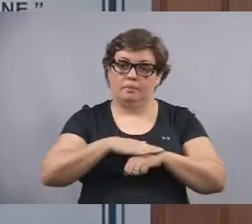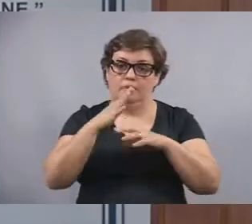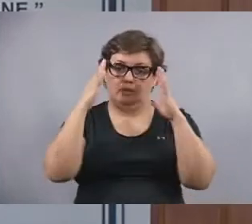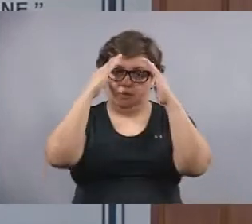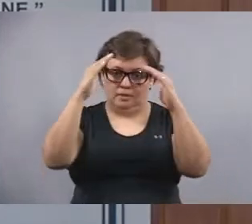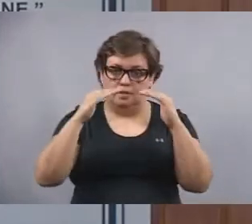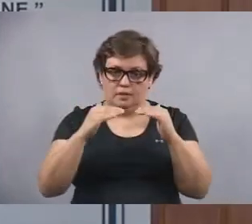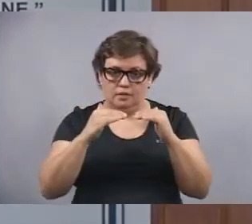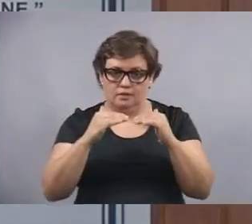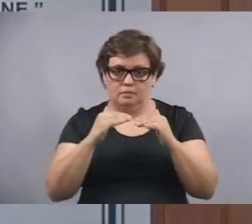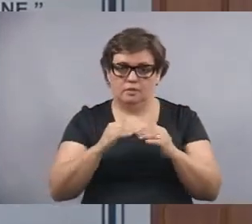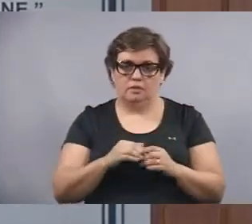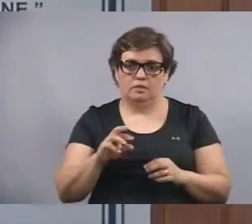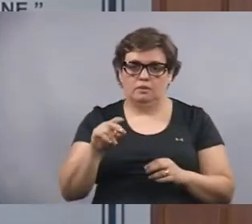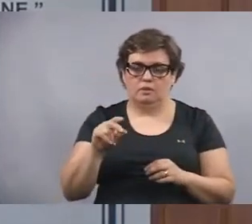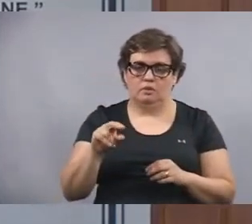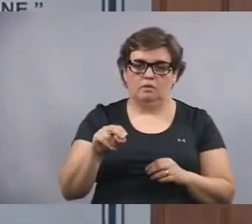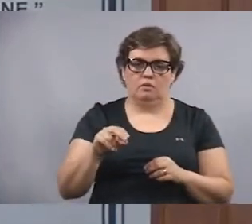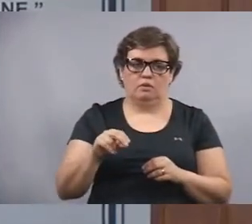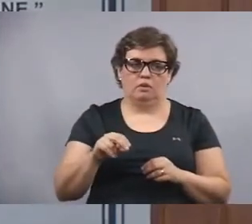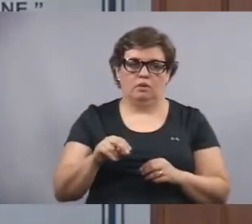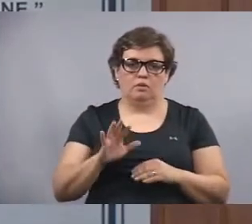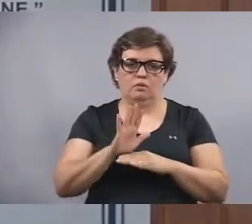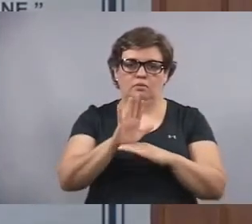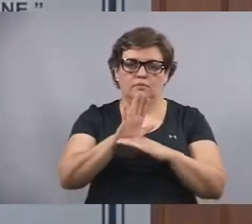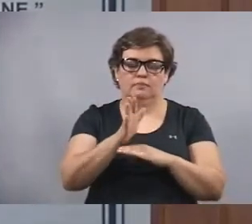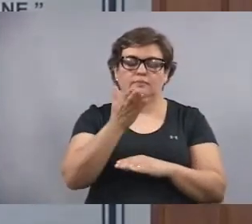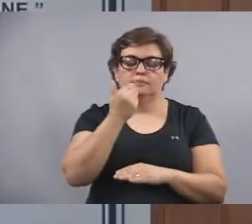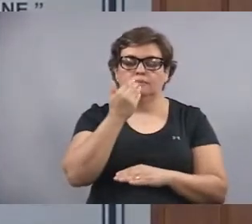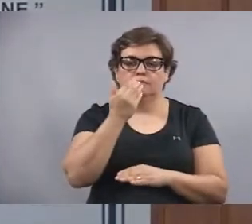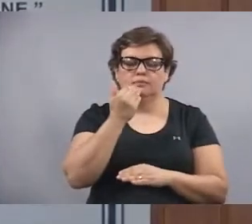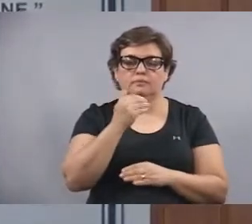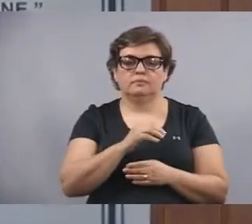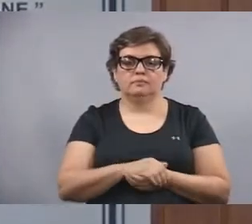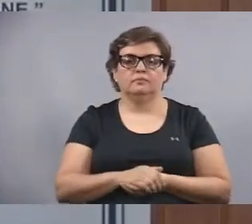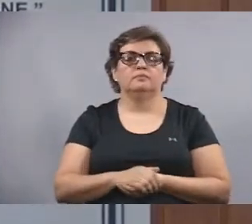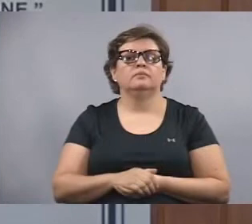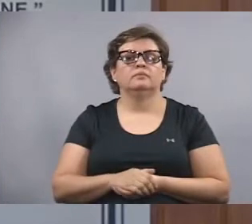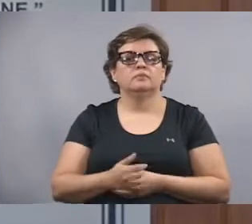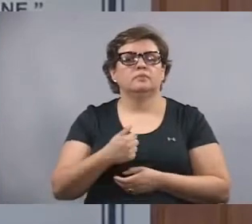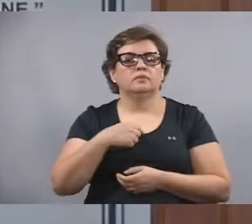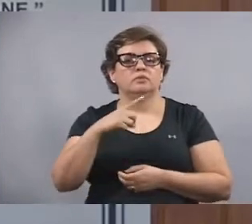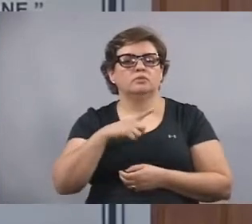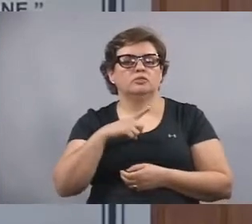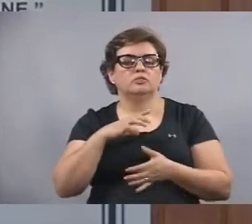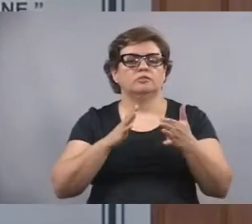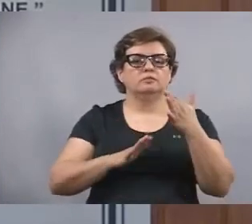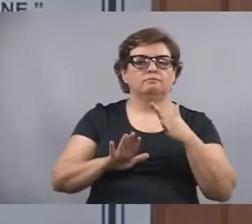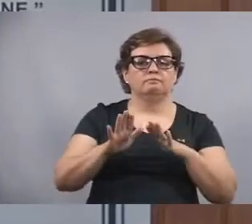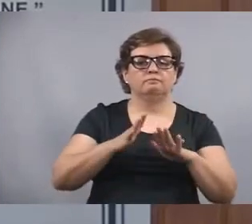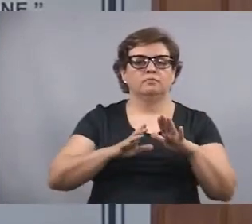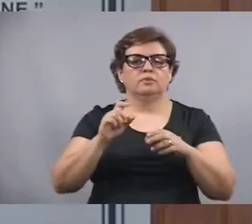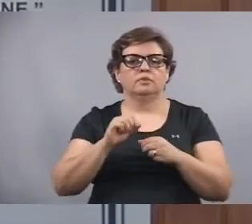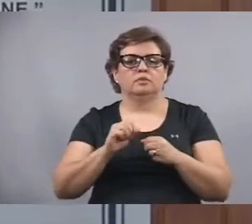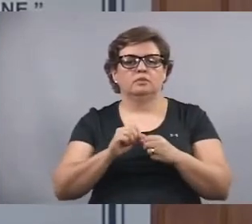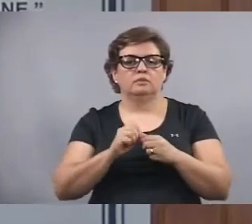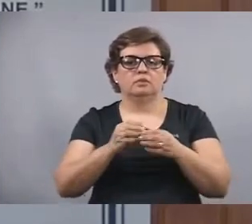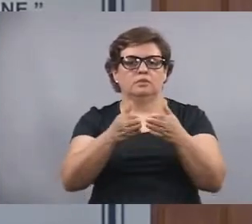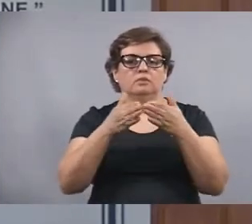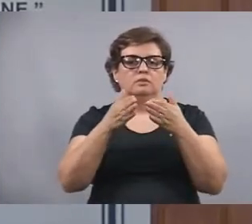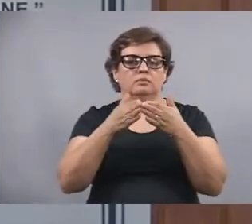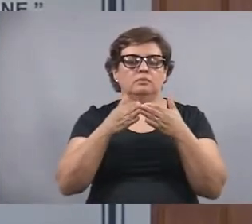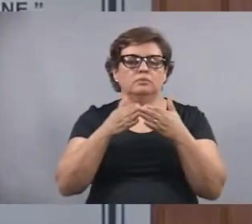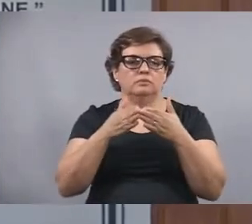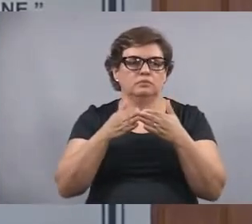A mesma situação da questão do auxílio alimentação. Eu tive o cuidado de fazer um